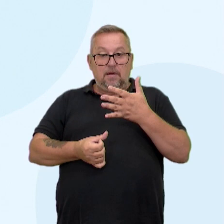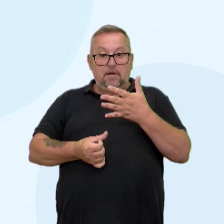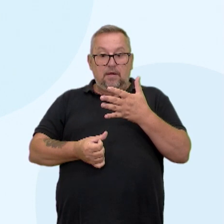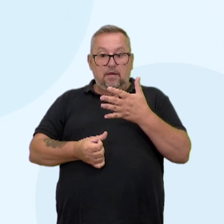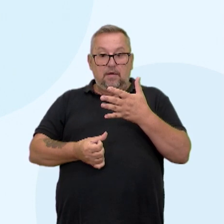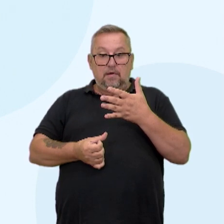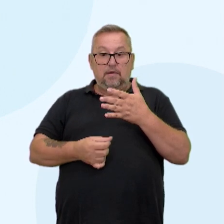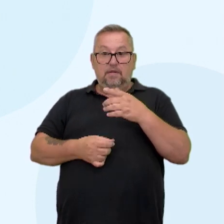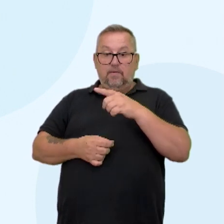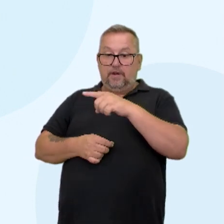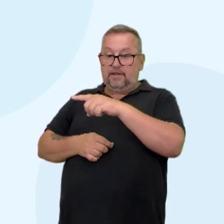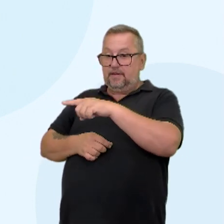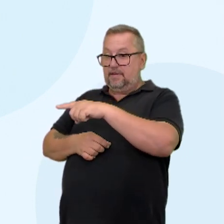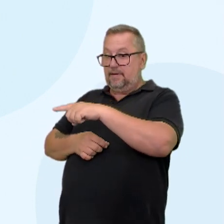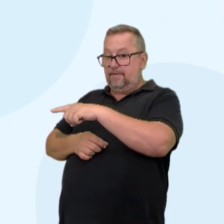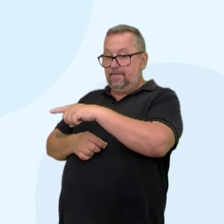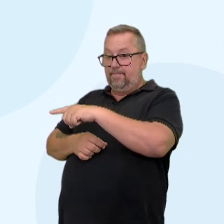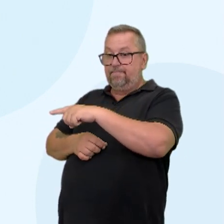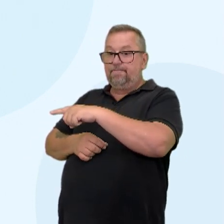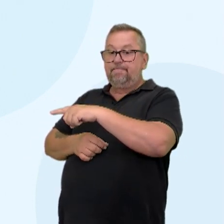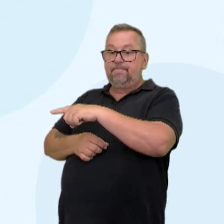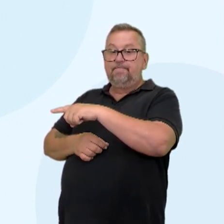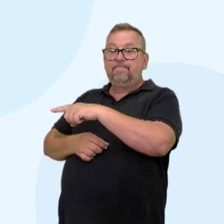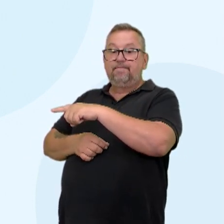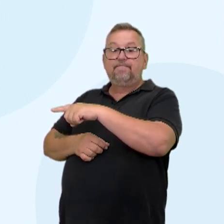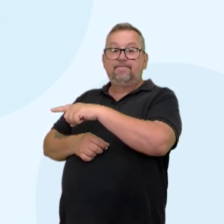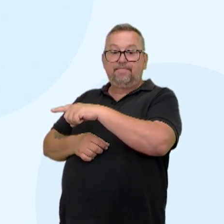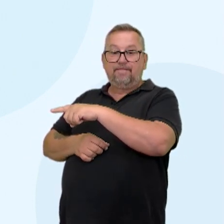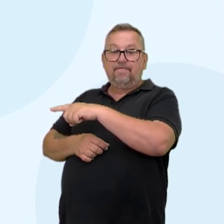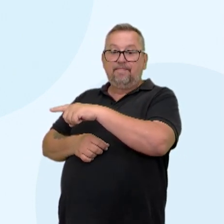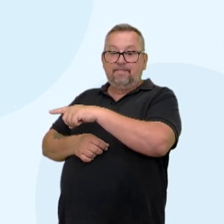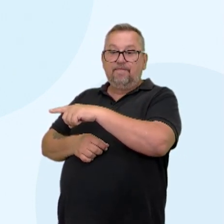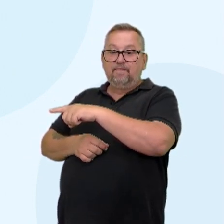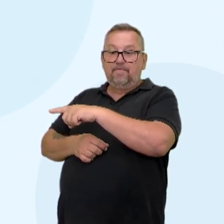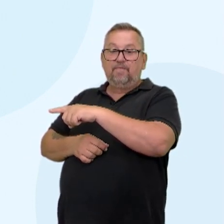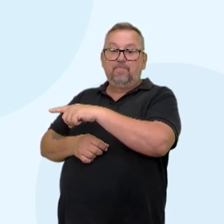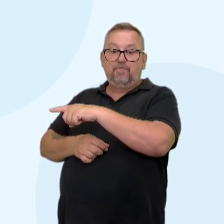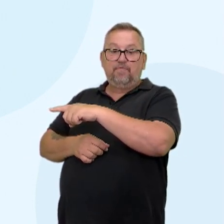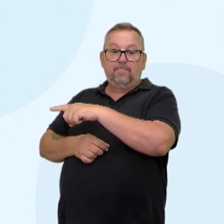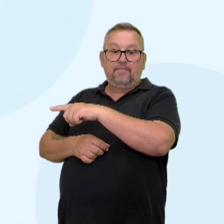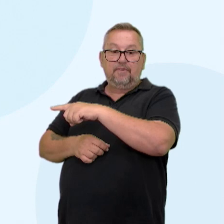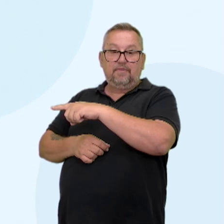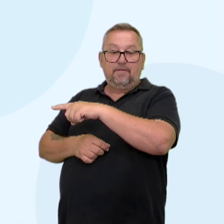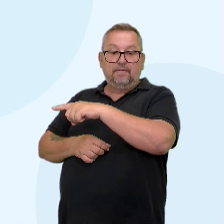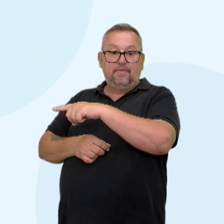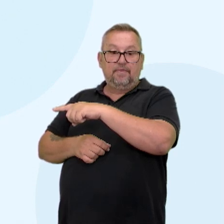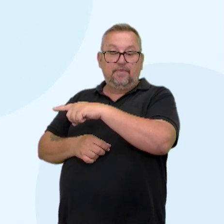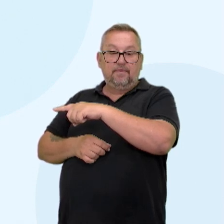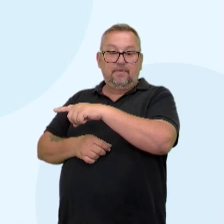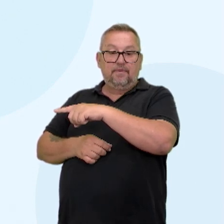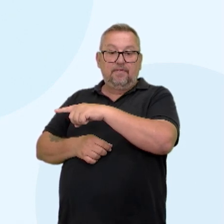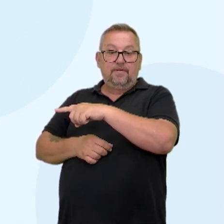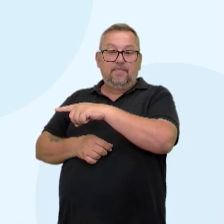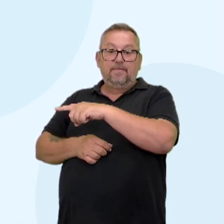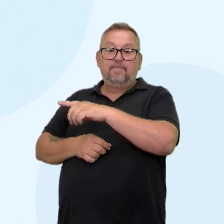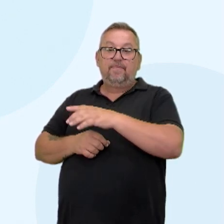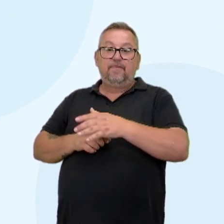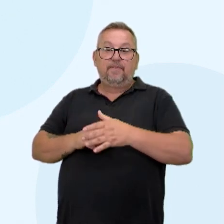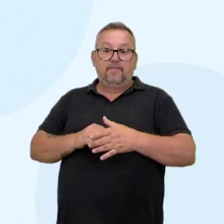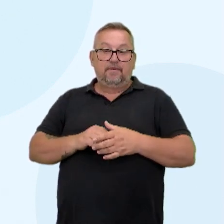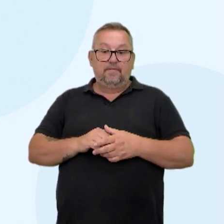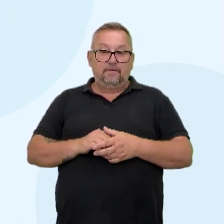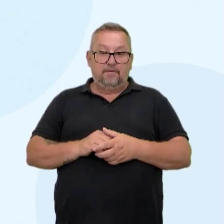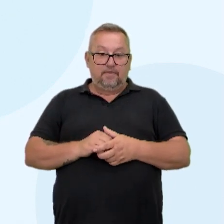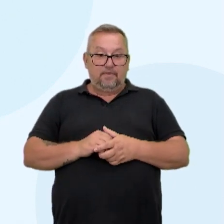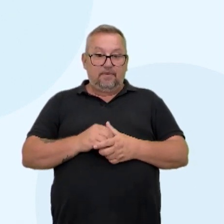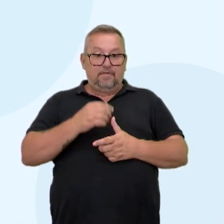períodos geológicos: o Cambriano, o Ordoviciano, o Siluriano, o Devoniano, o Carbonífero